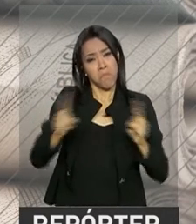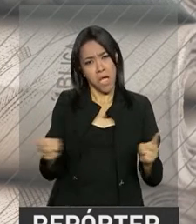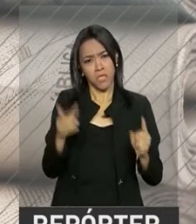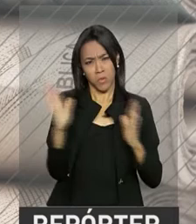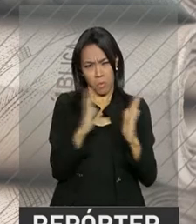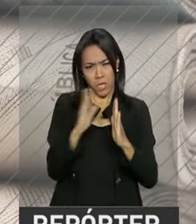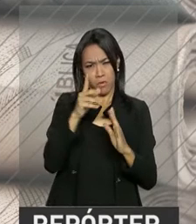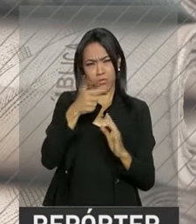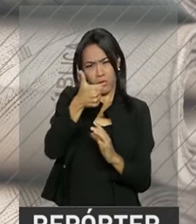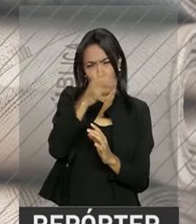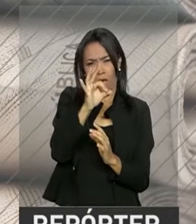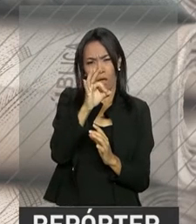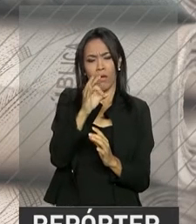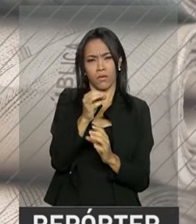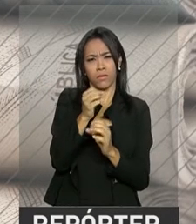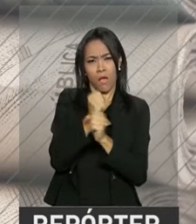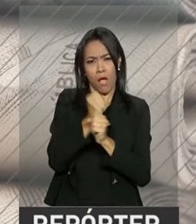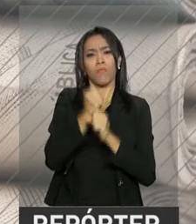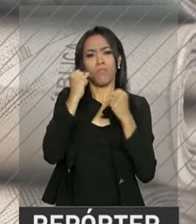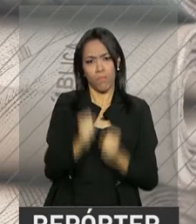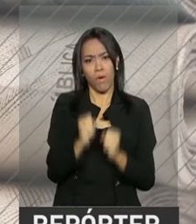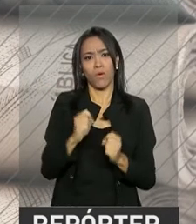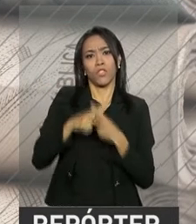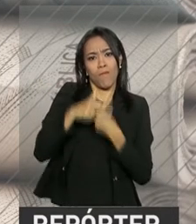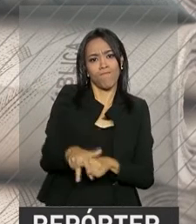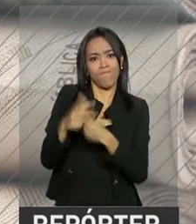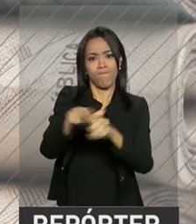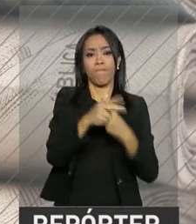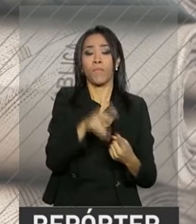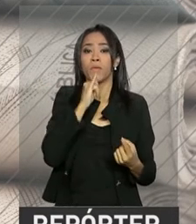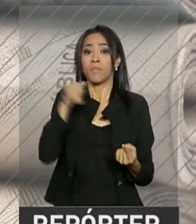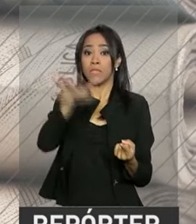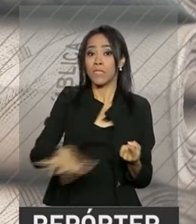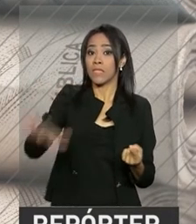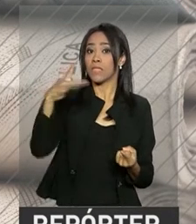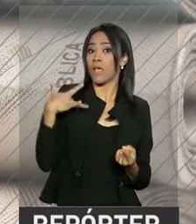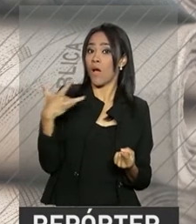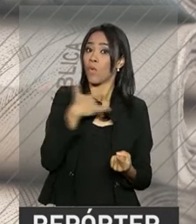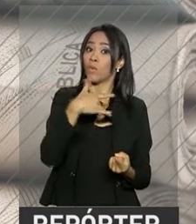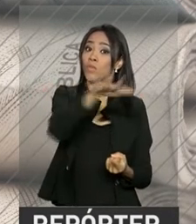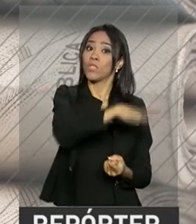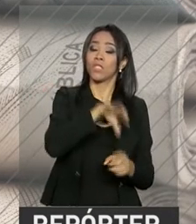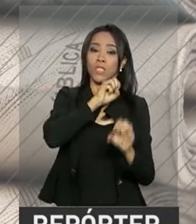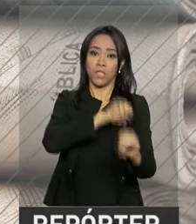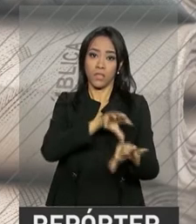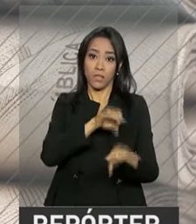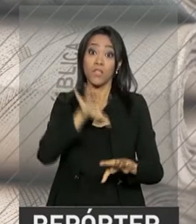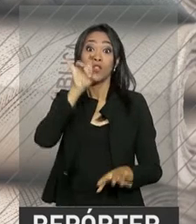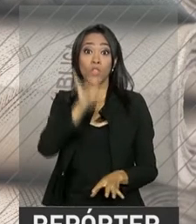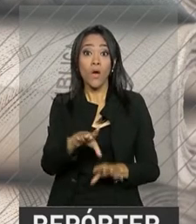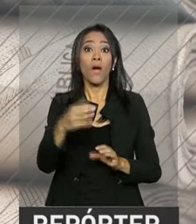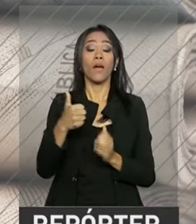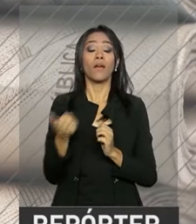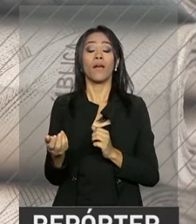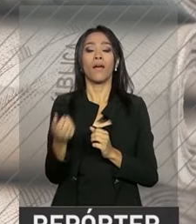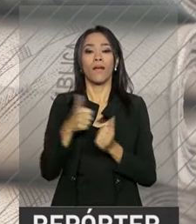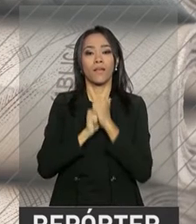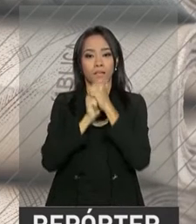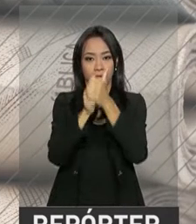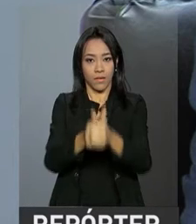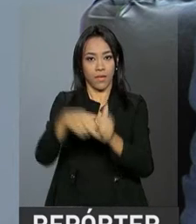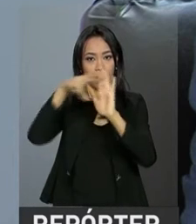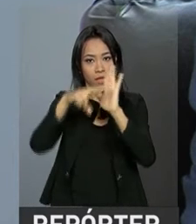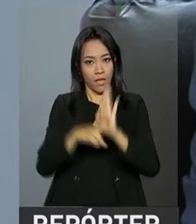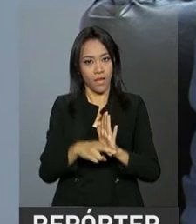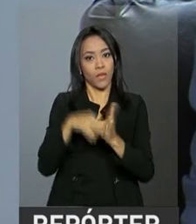meio do período, a partir do décimo ano. Saúde e educação só entram no novo regime fiscal a partir de